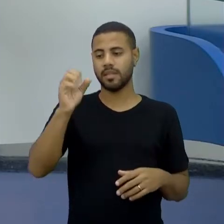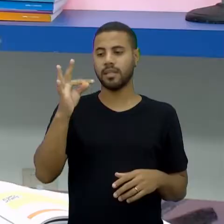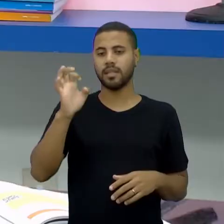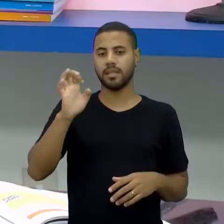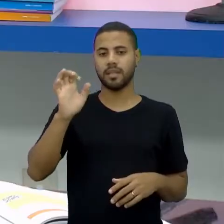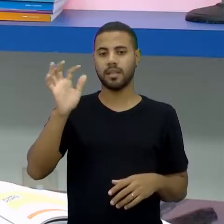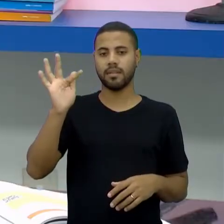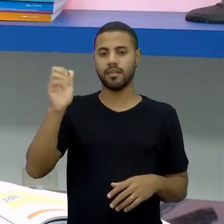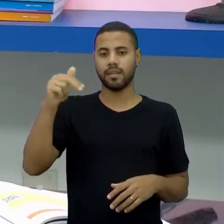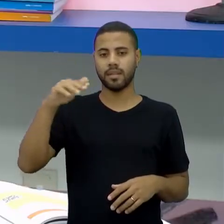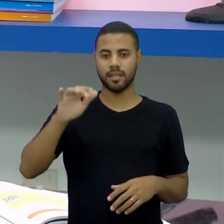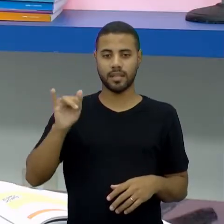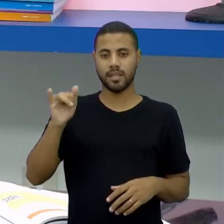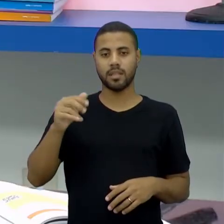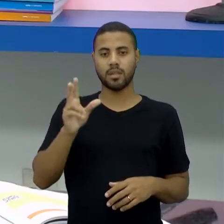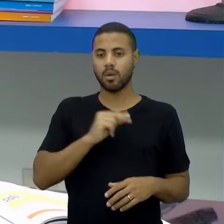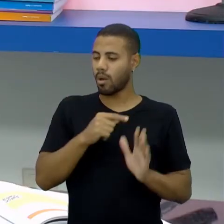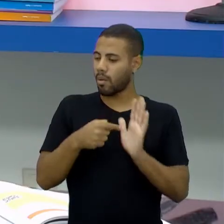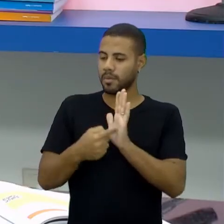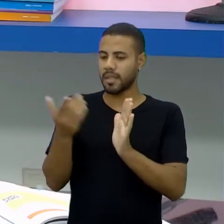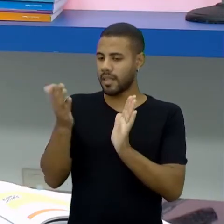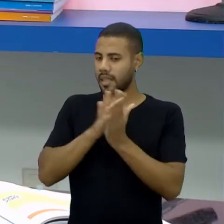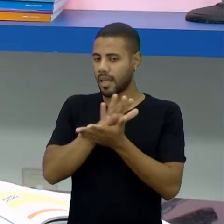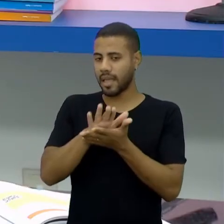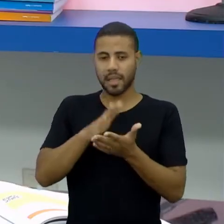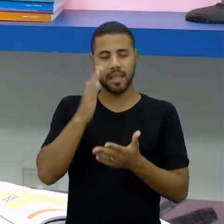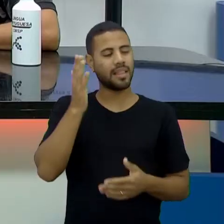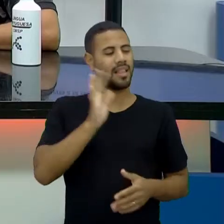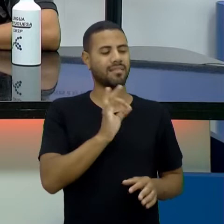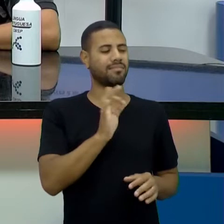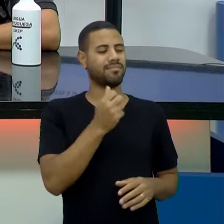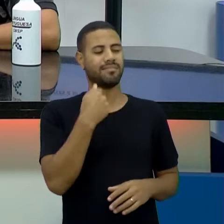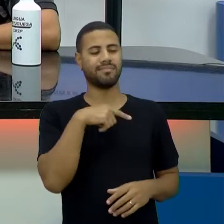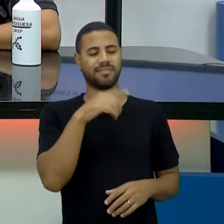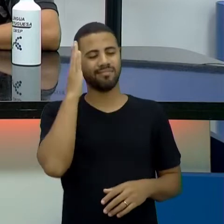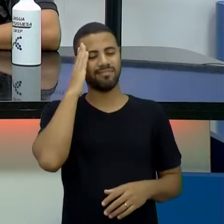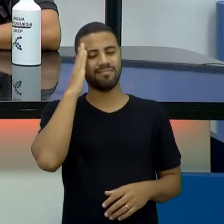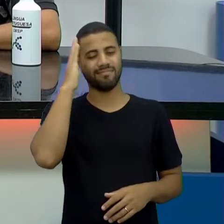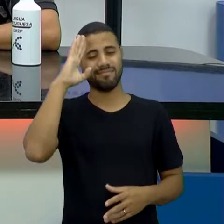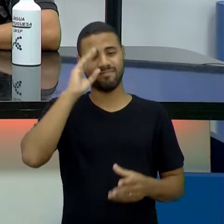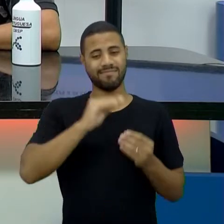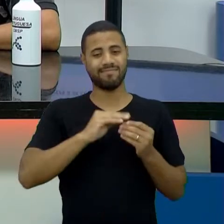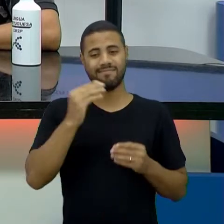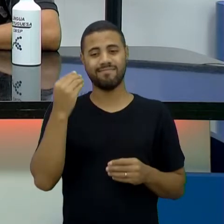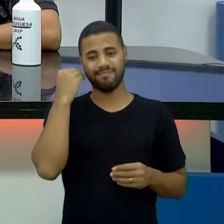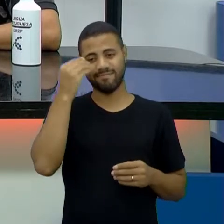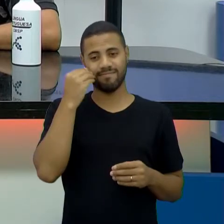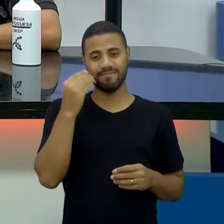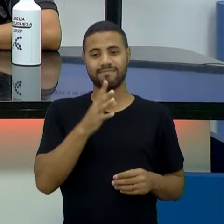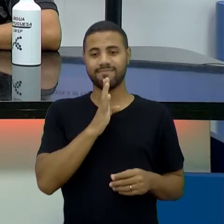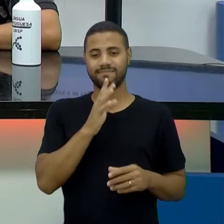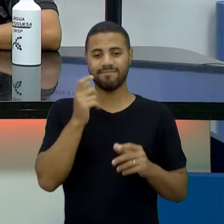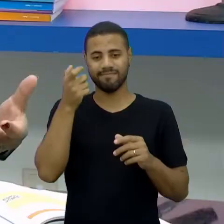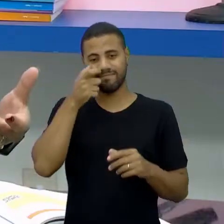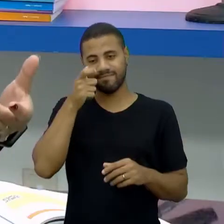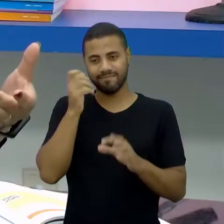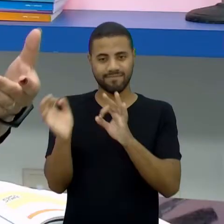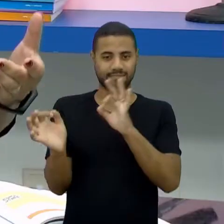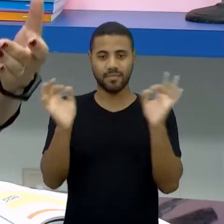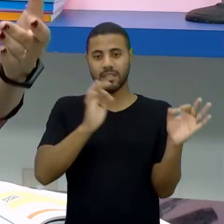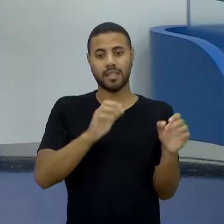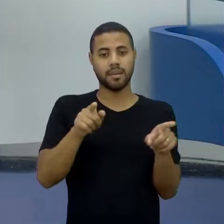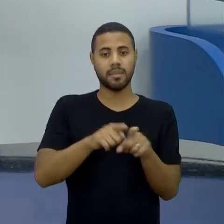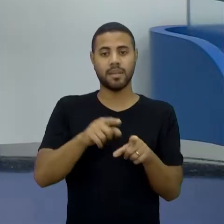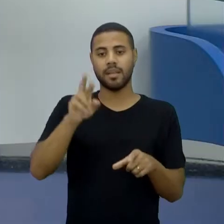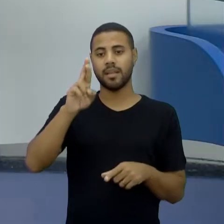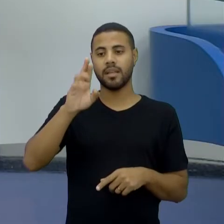olha só. E eu não mostrei pra ele o texto. Eu conheço, que é isso. Né? É isso. Acompanhei muito. Aí falamos da Rebeca